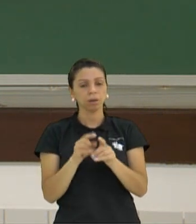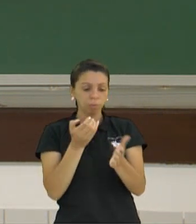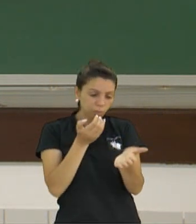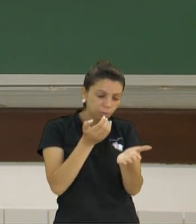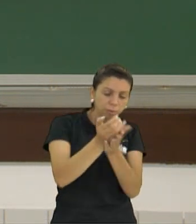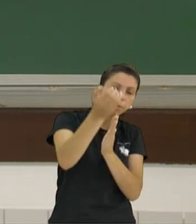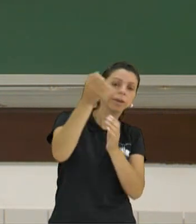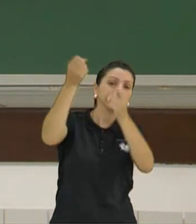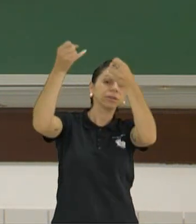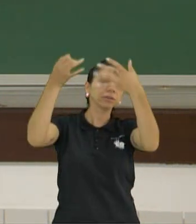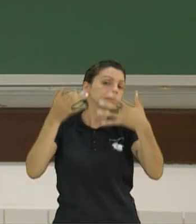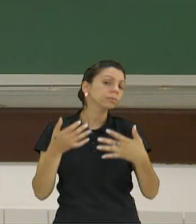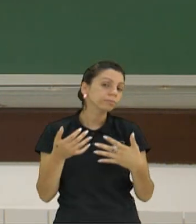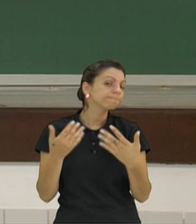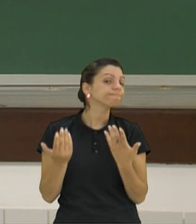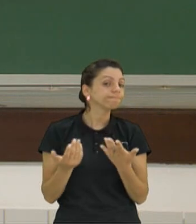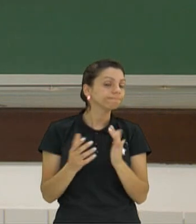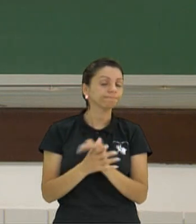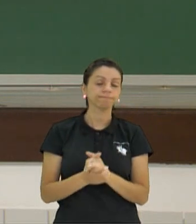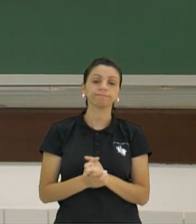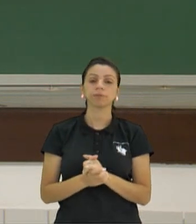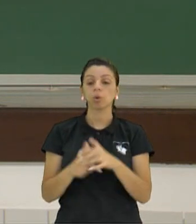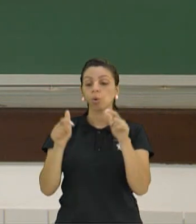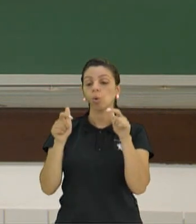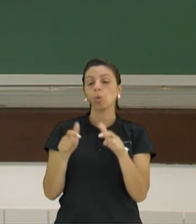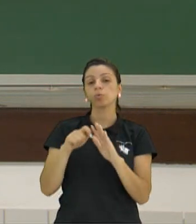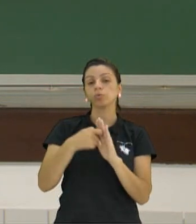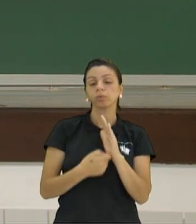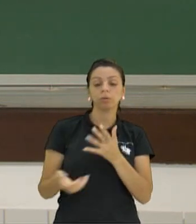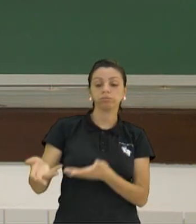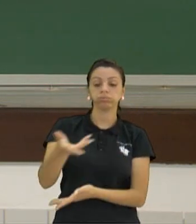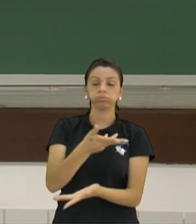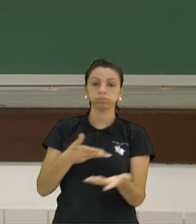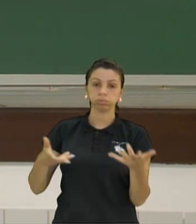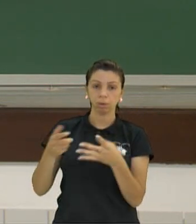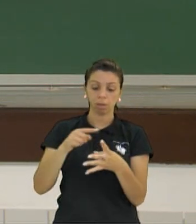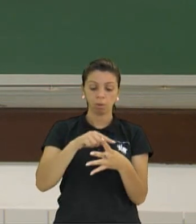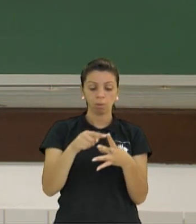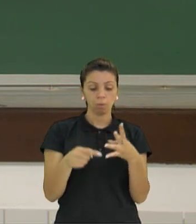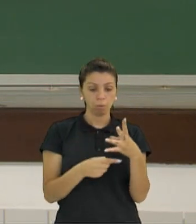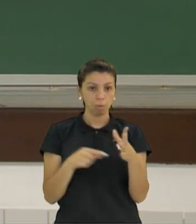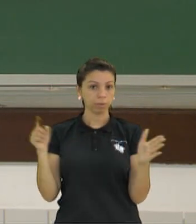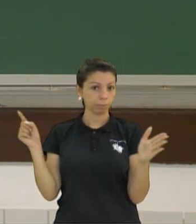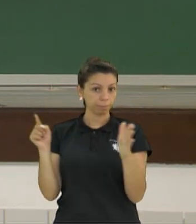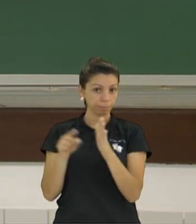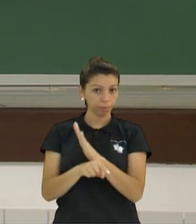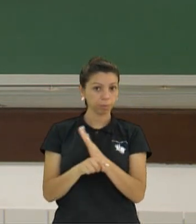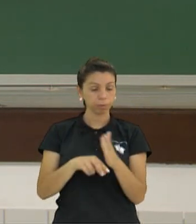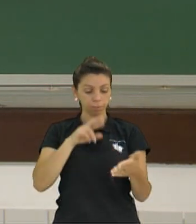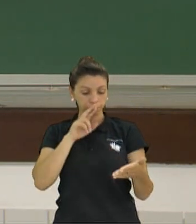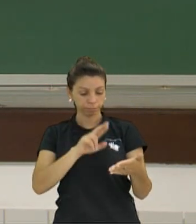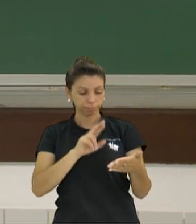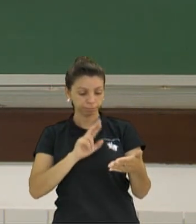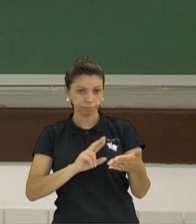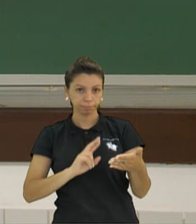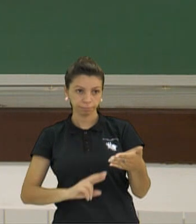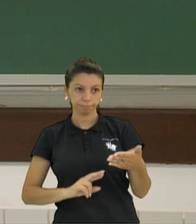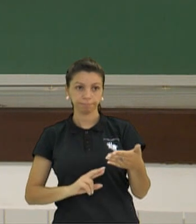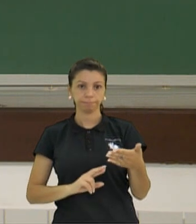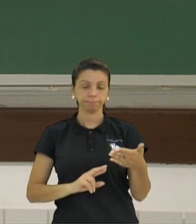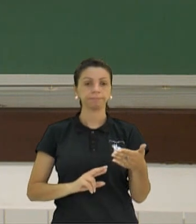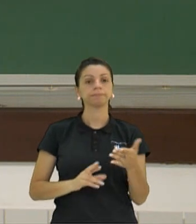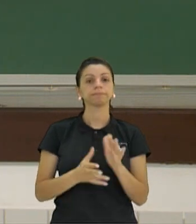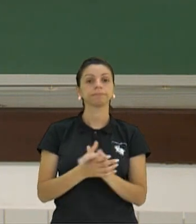ter as explicações. Onde o texto vai circular? São 4 perguntas que você tem que responder antes de nós começarmos a